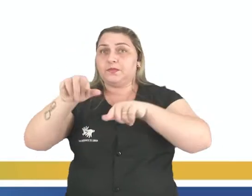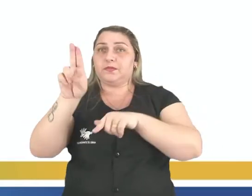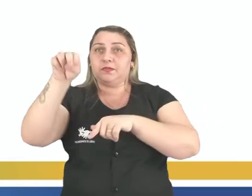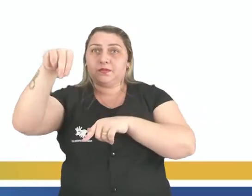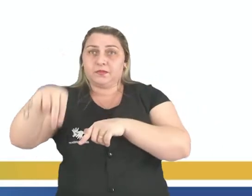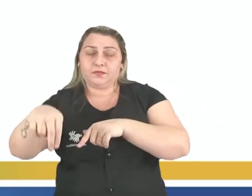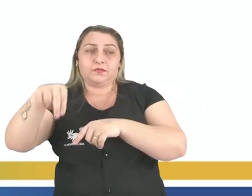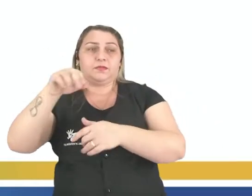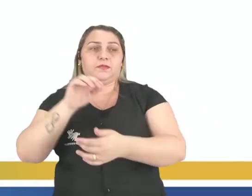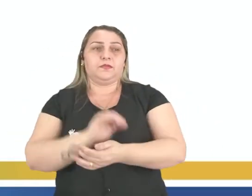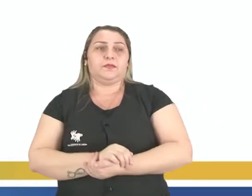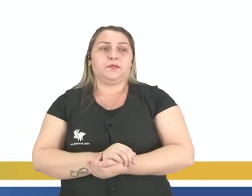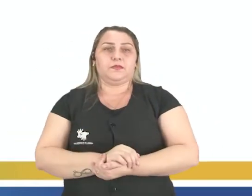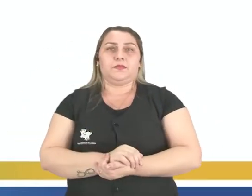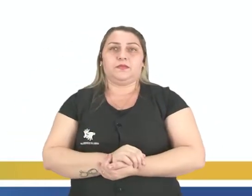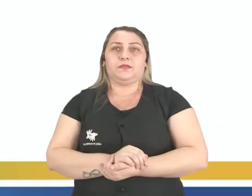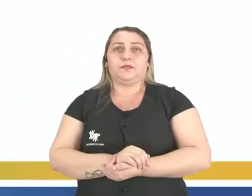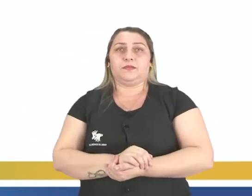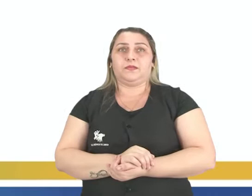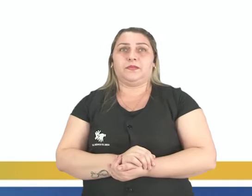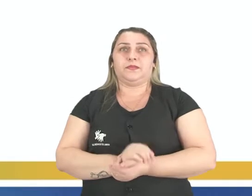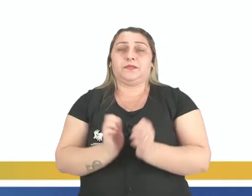medidas de capacidade.